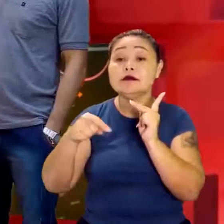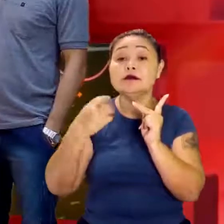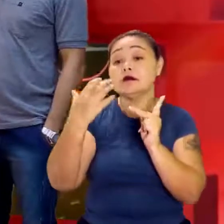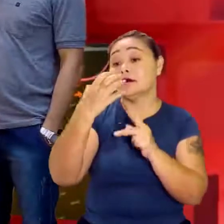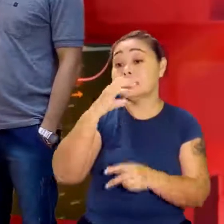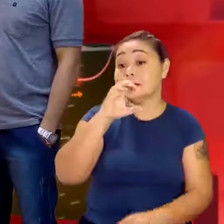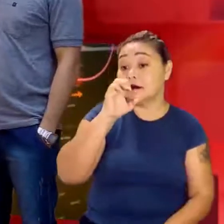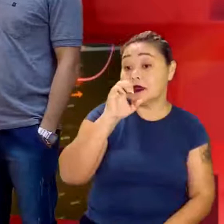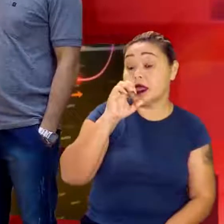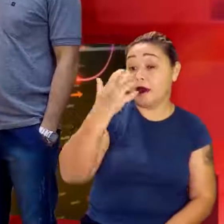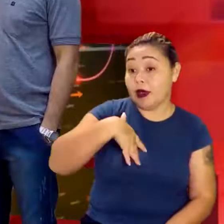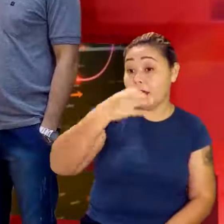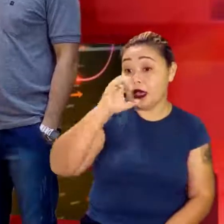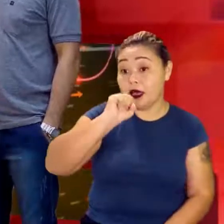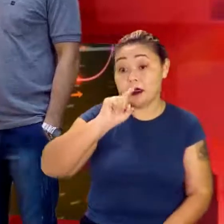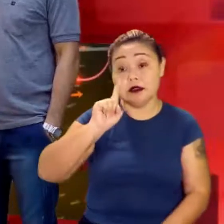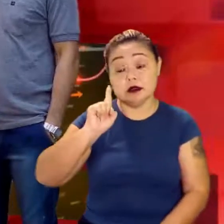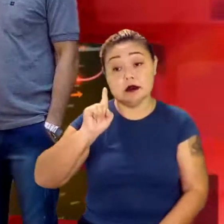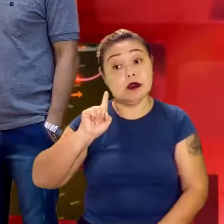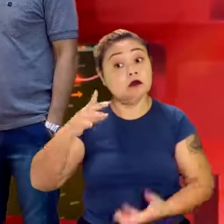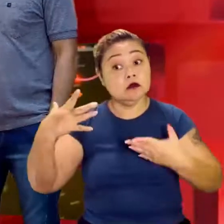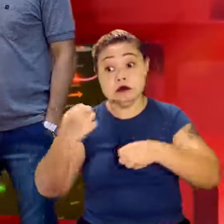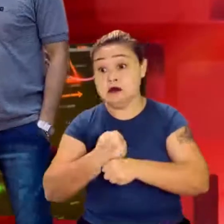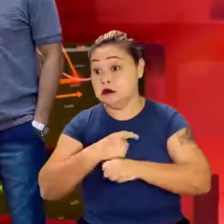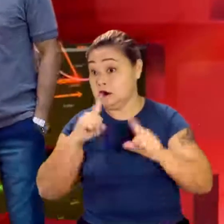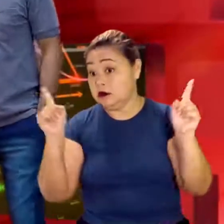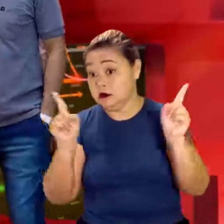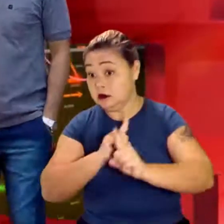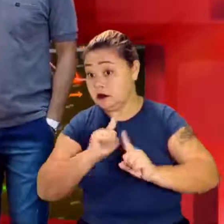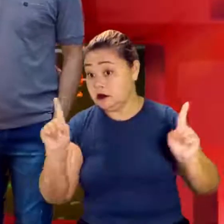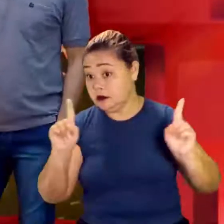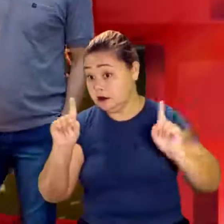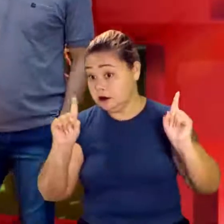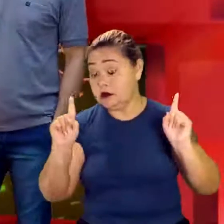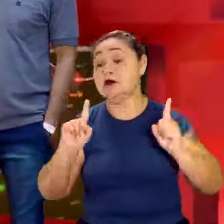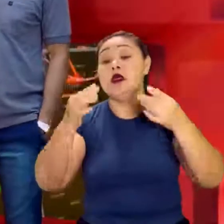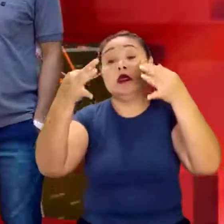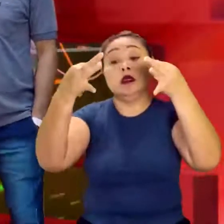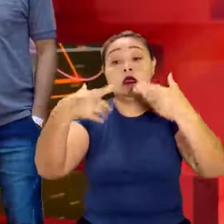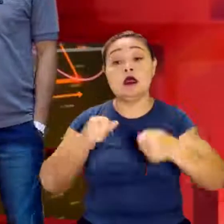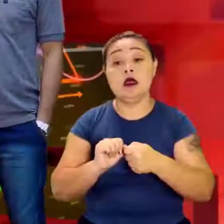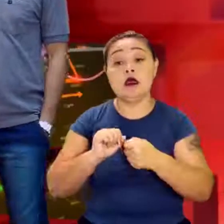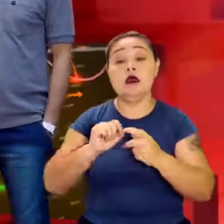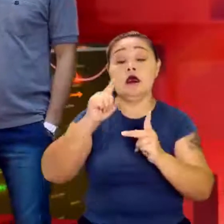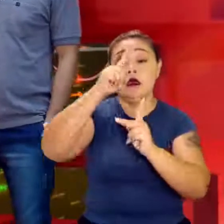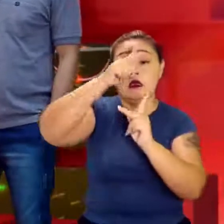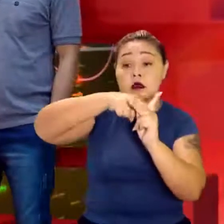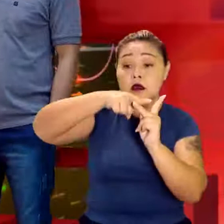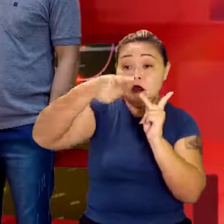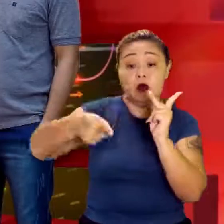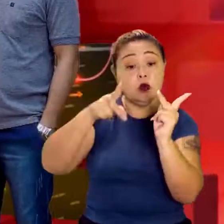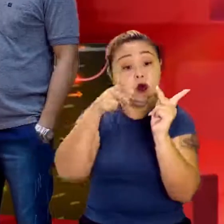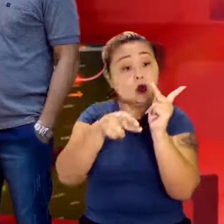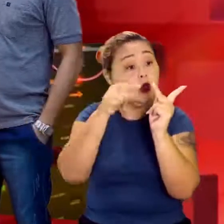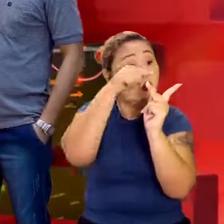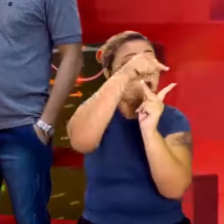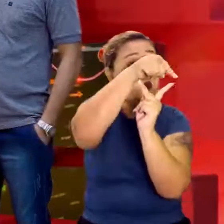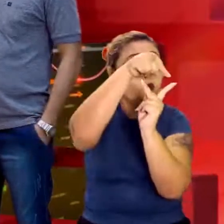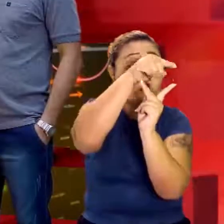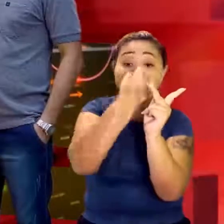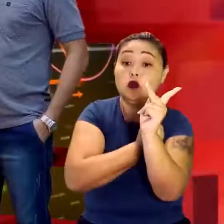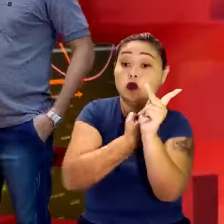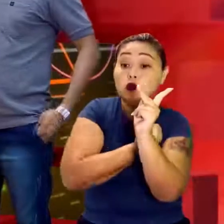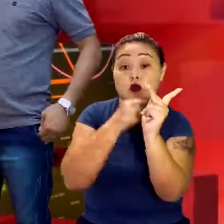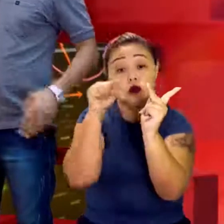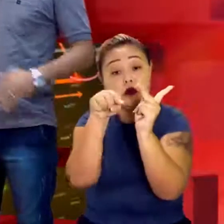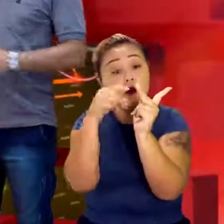com laranja? Não, aí não soma. Não? Não soma. Então é esse o detalhe. Por que é o índice o radicando igual? Né? Porque aí